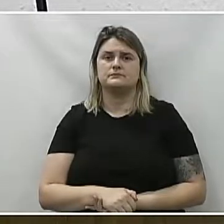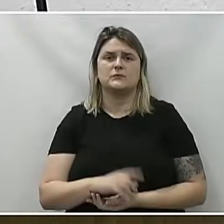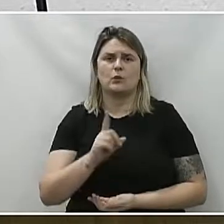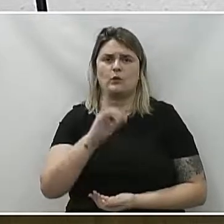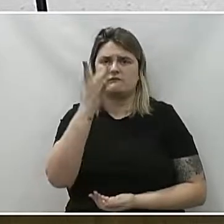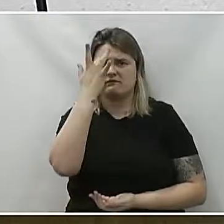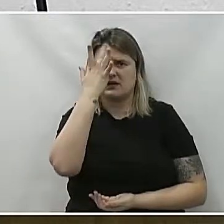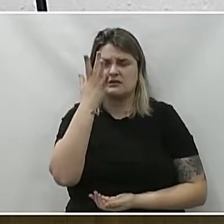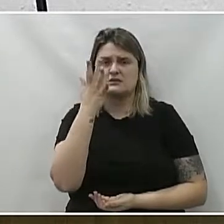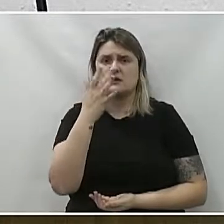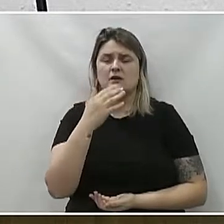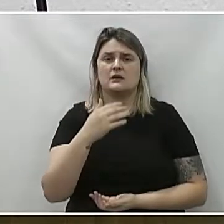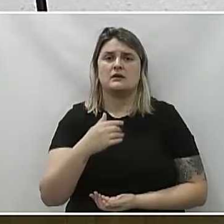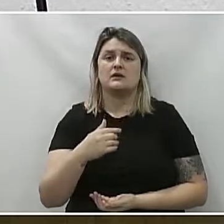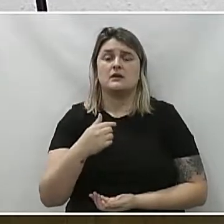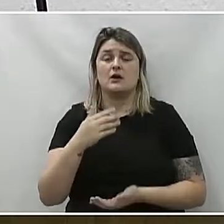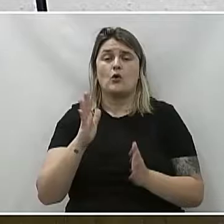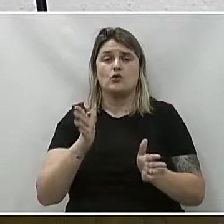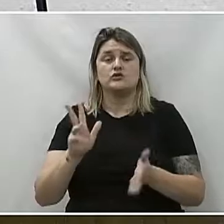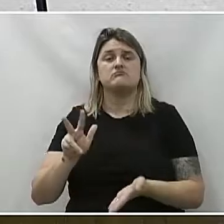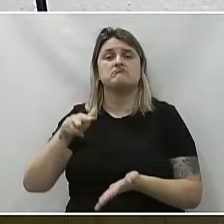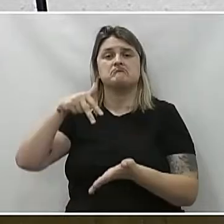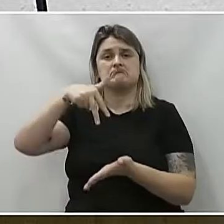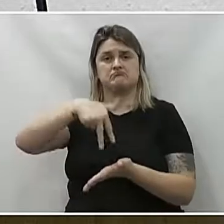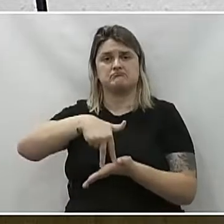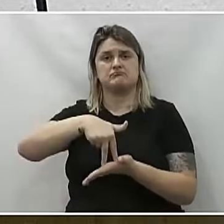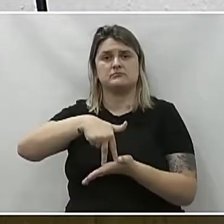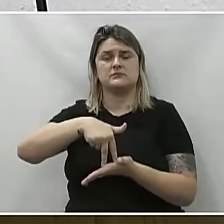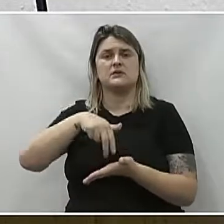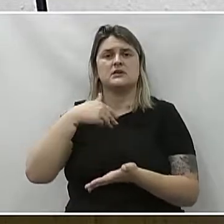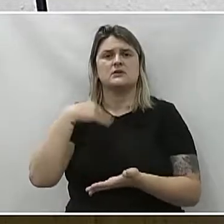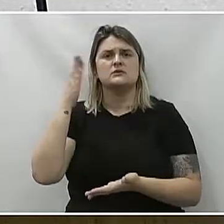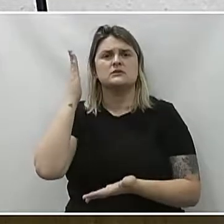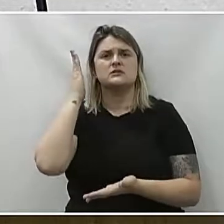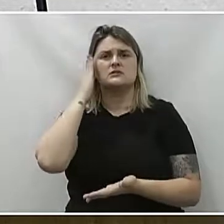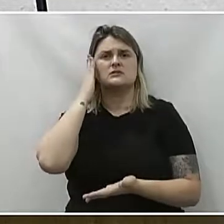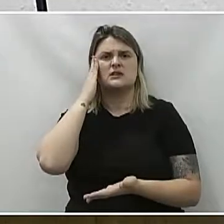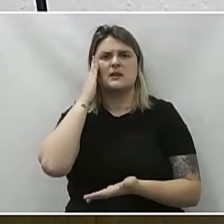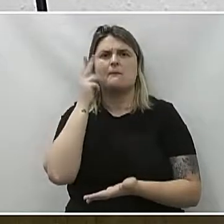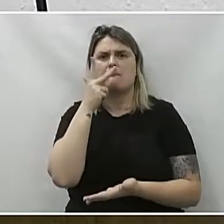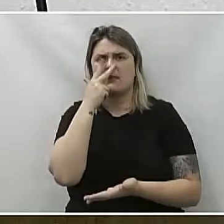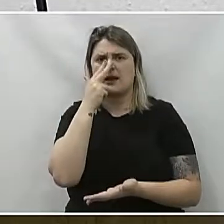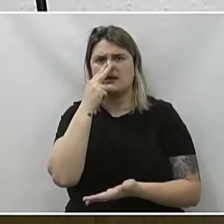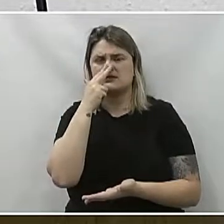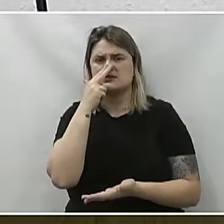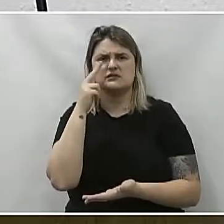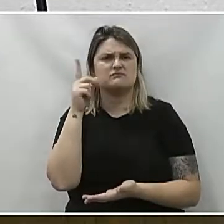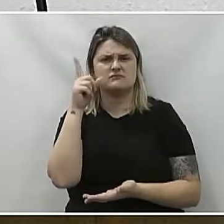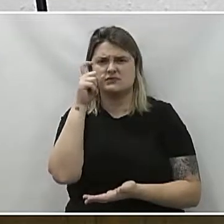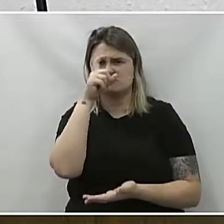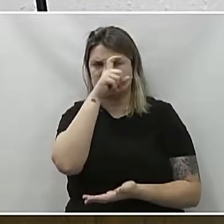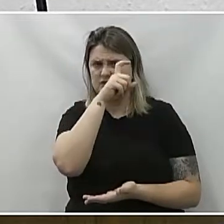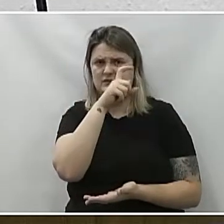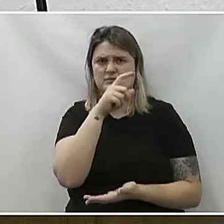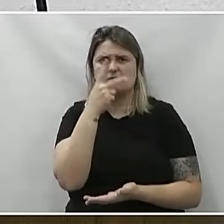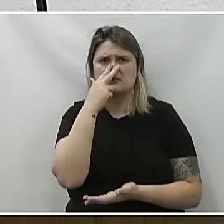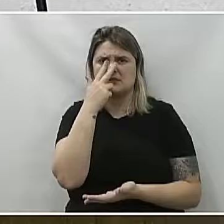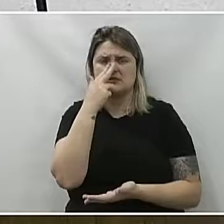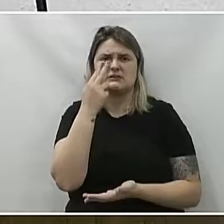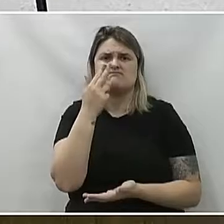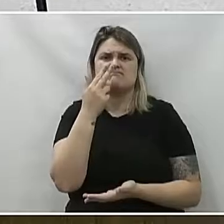Não é fácil. Tá? Eu vir até aqui para falar isso, assim, eu sei que parece até mórbido, porque parece que não